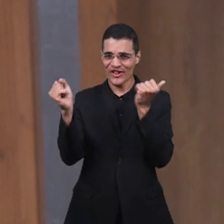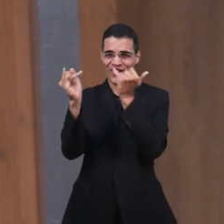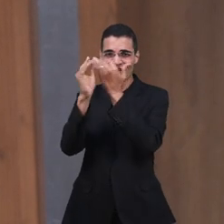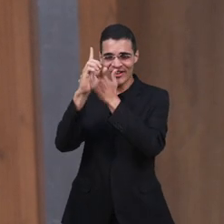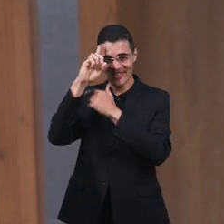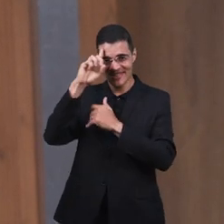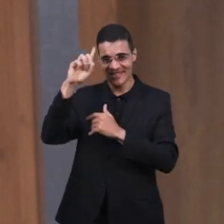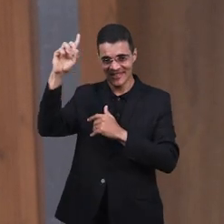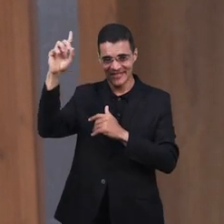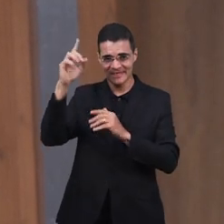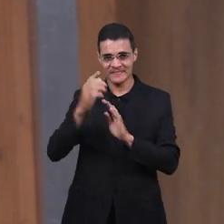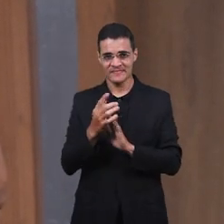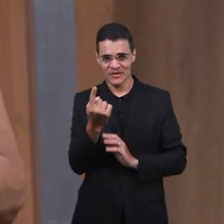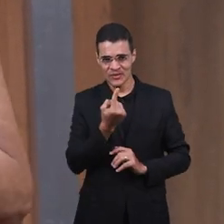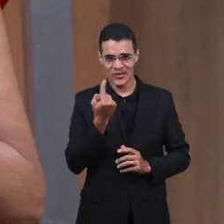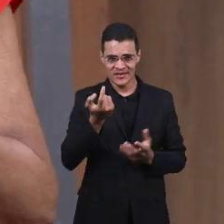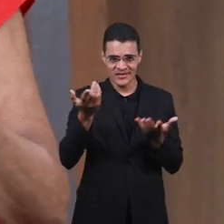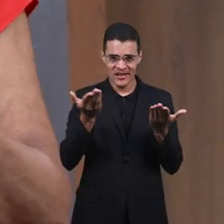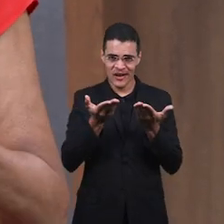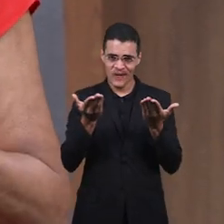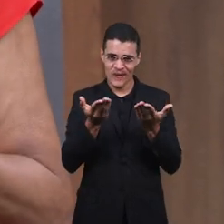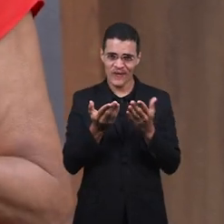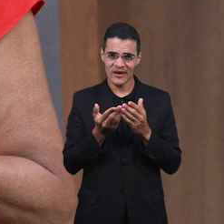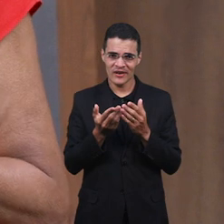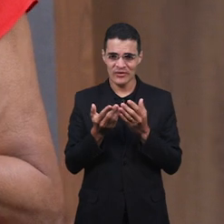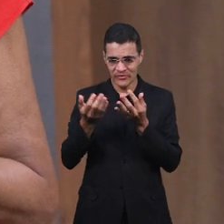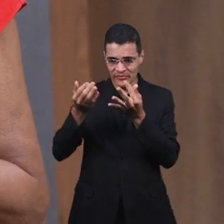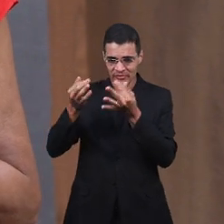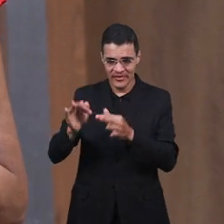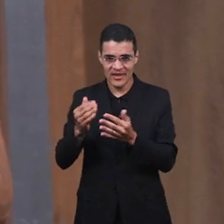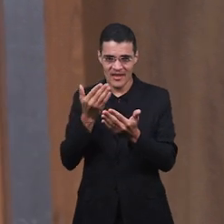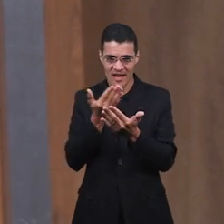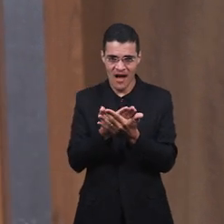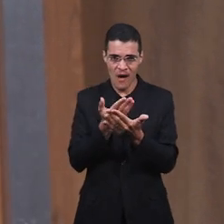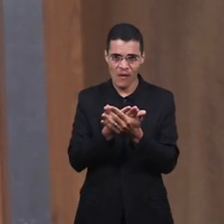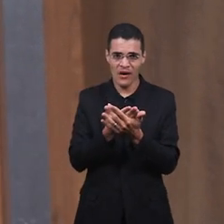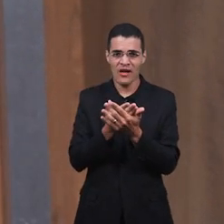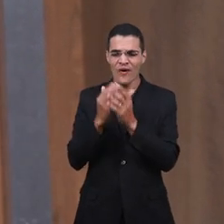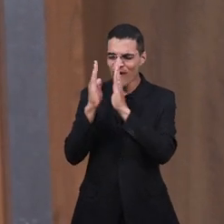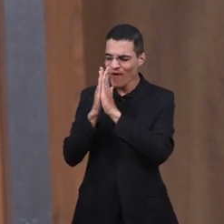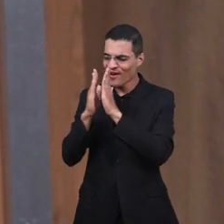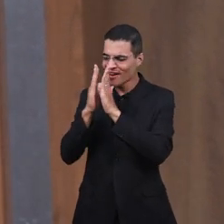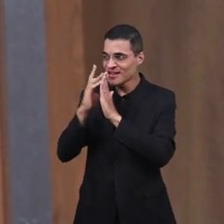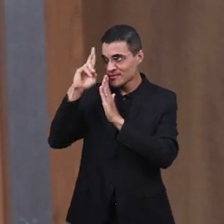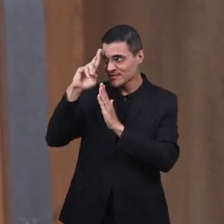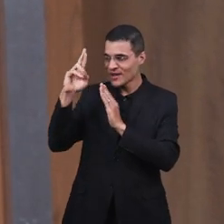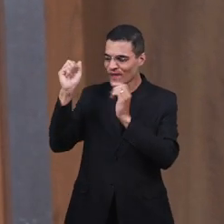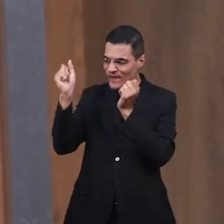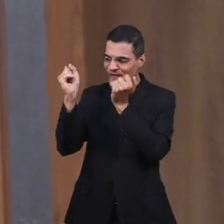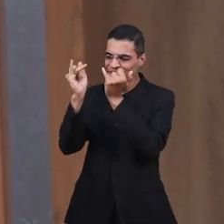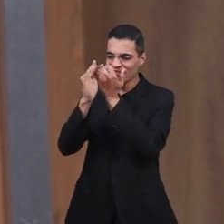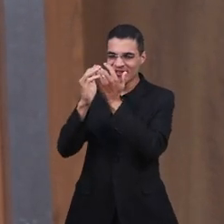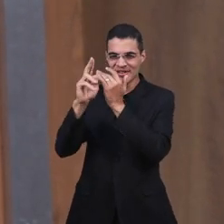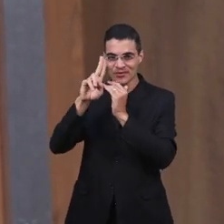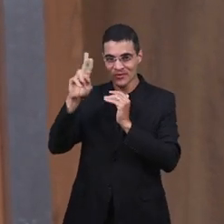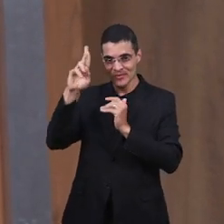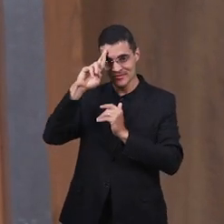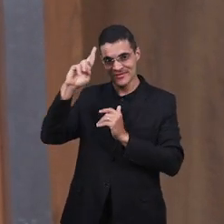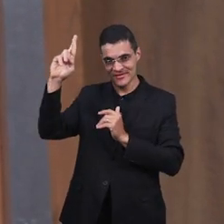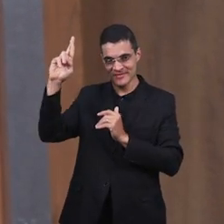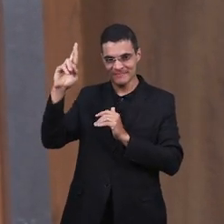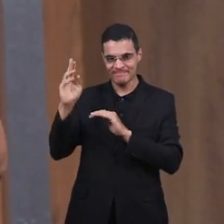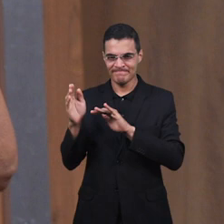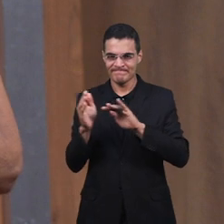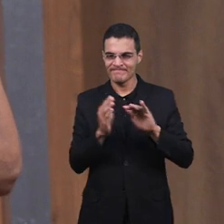Amém. Glória a Deus. Nós vamos agora encerrar a nossa aula glorificando o nome do